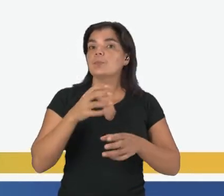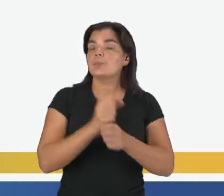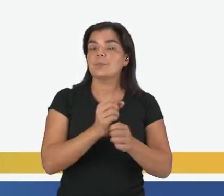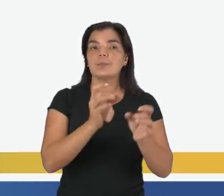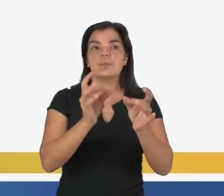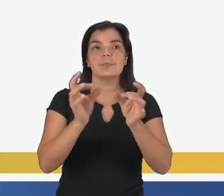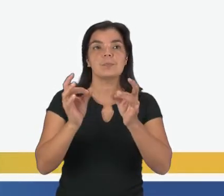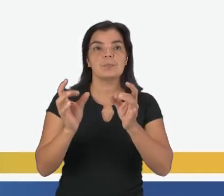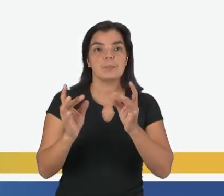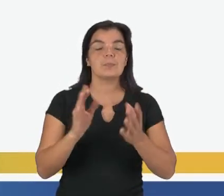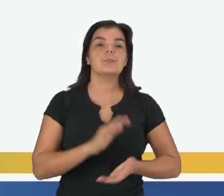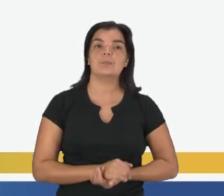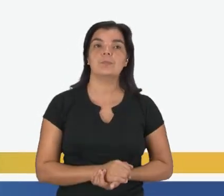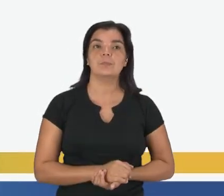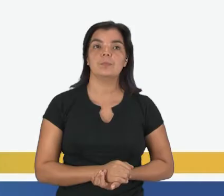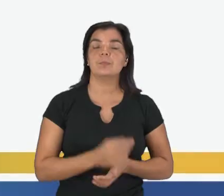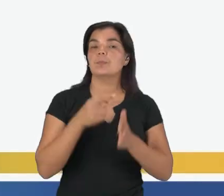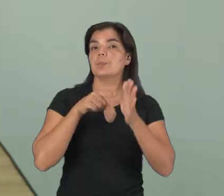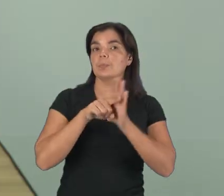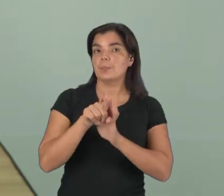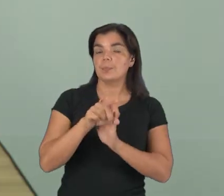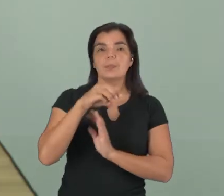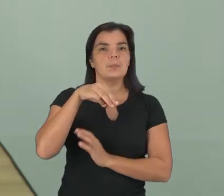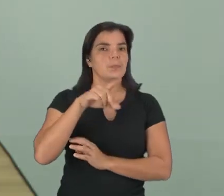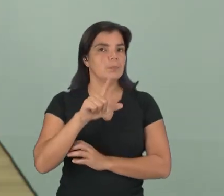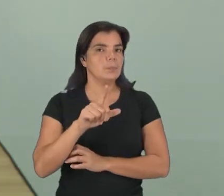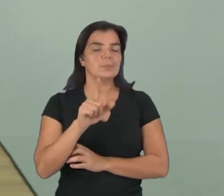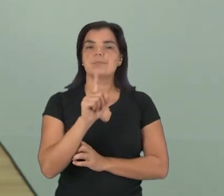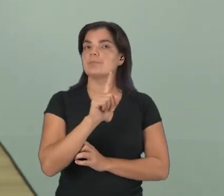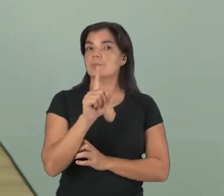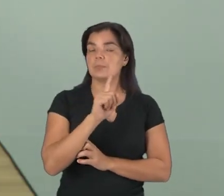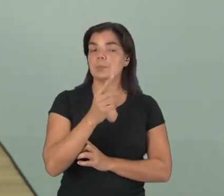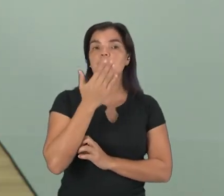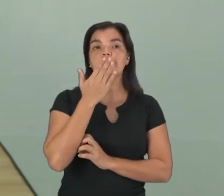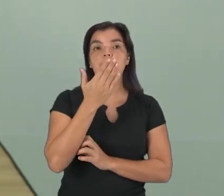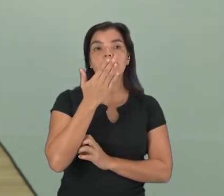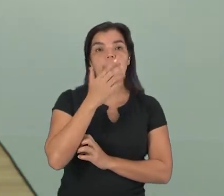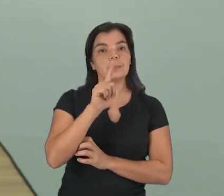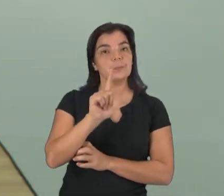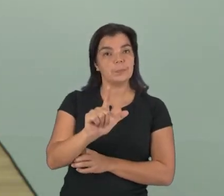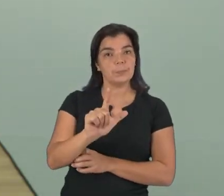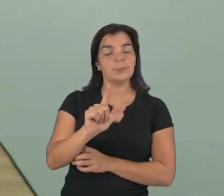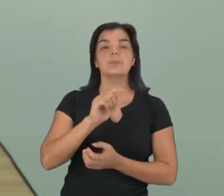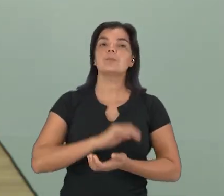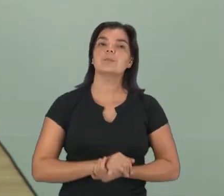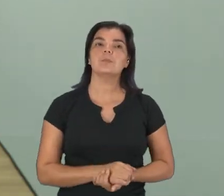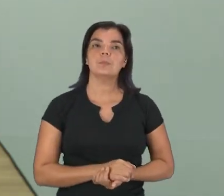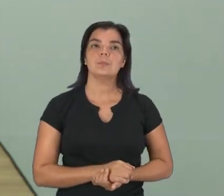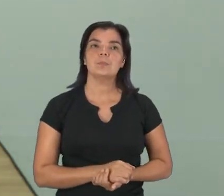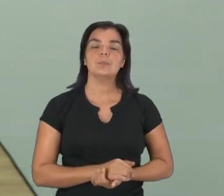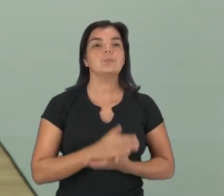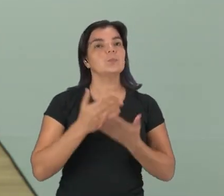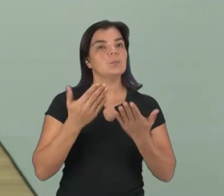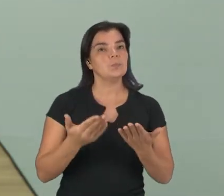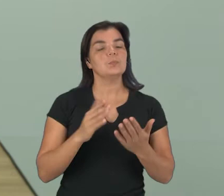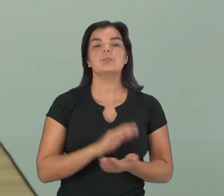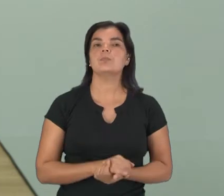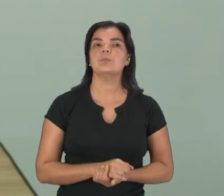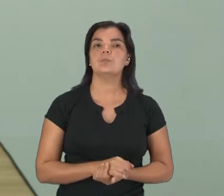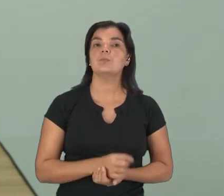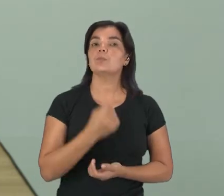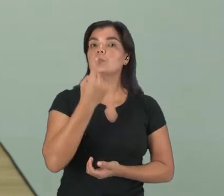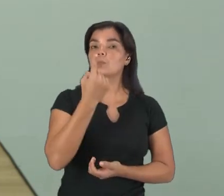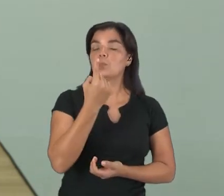foram vendidos? Então, aqui está perguntando em ml? Não, está perguntando em litro. Então, quanto que